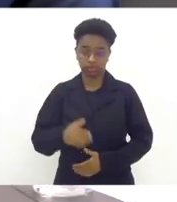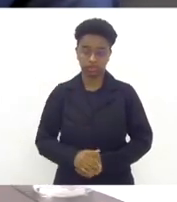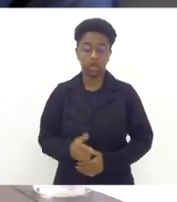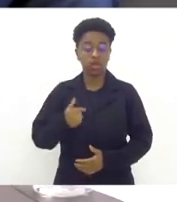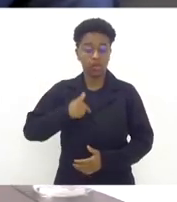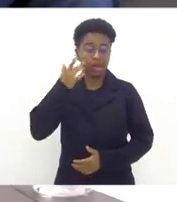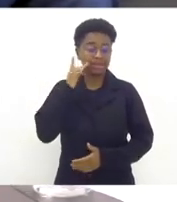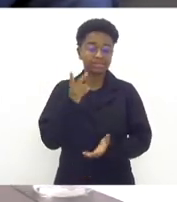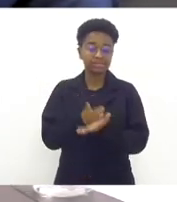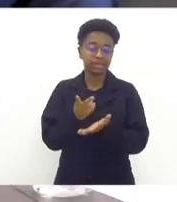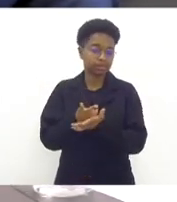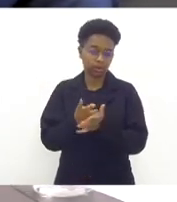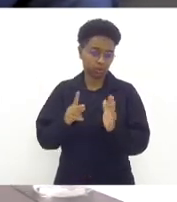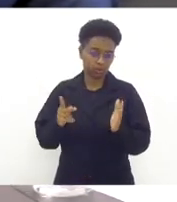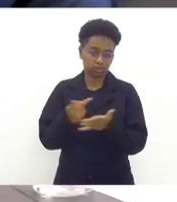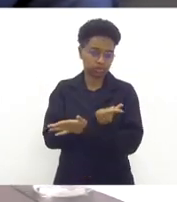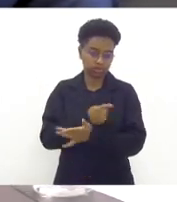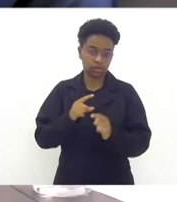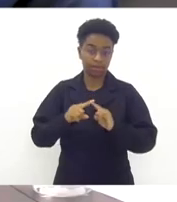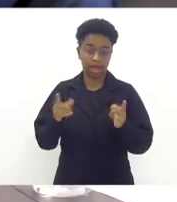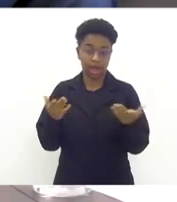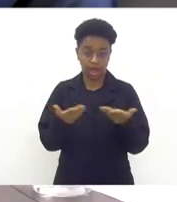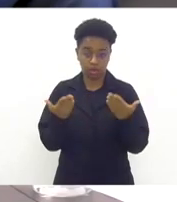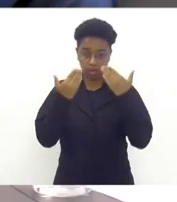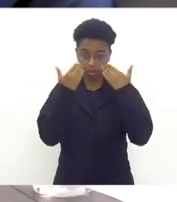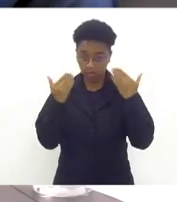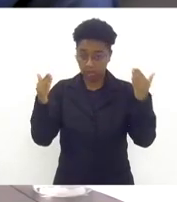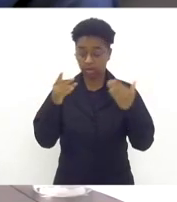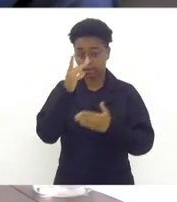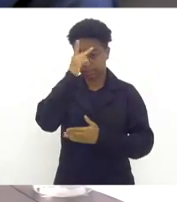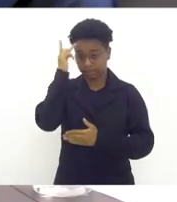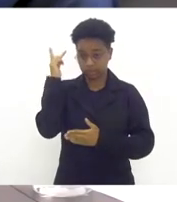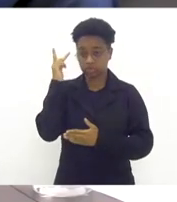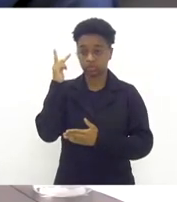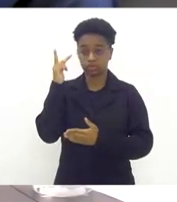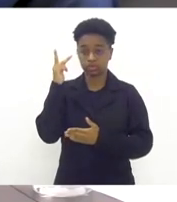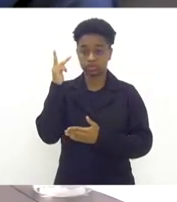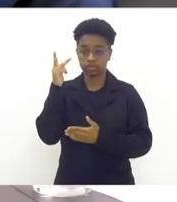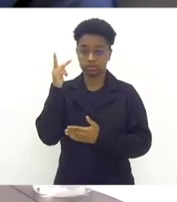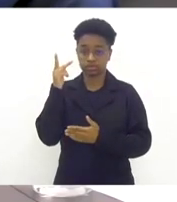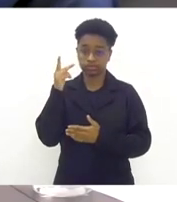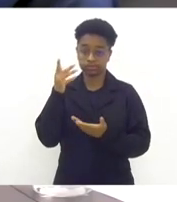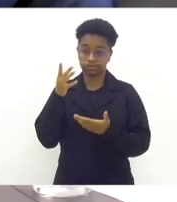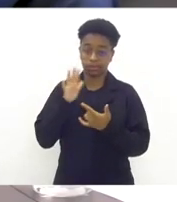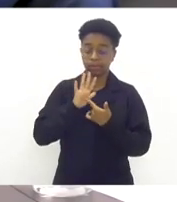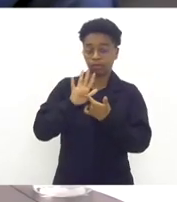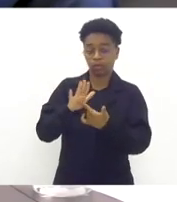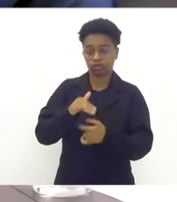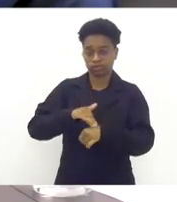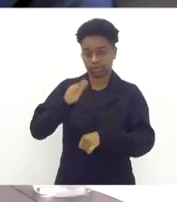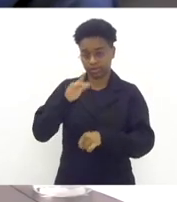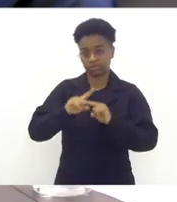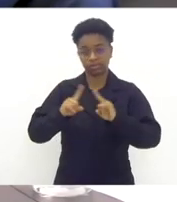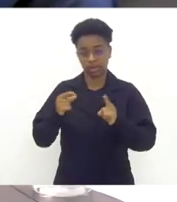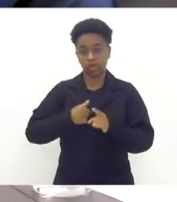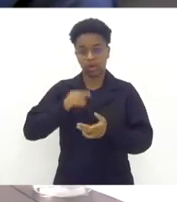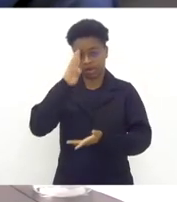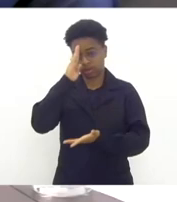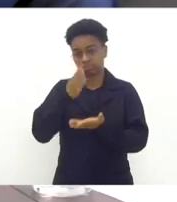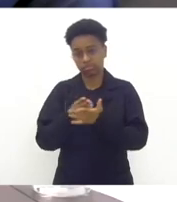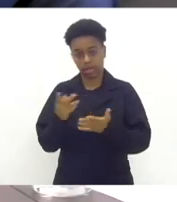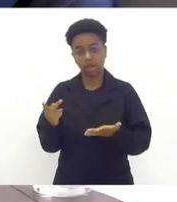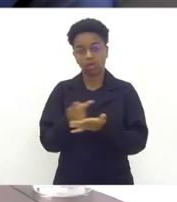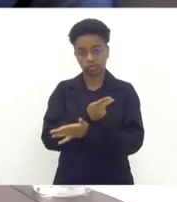a visibilidade acho que se expôs mais. Acredito que sim. Acho que hoje existem